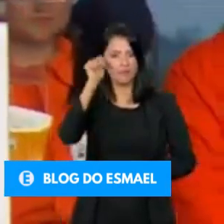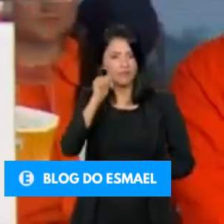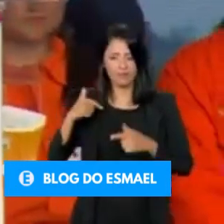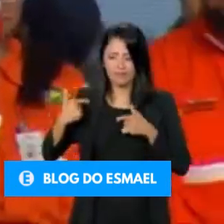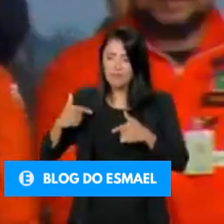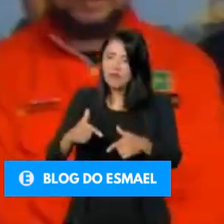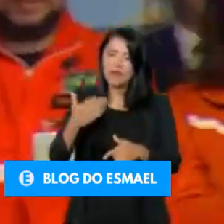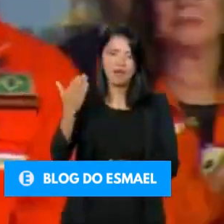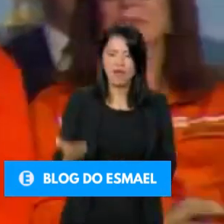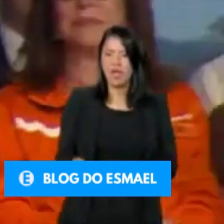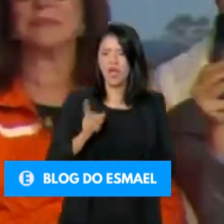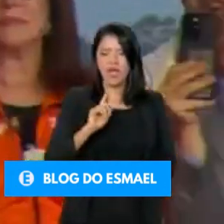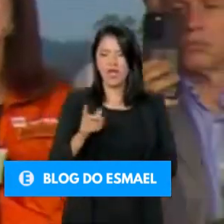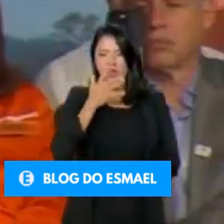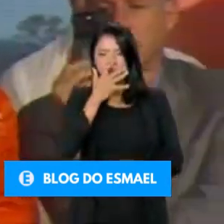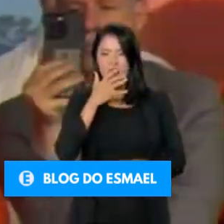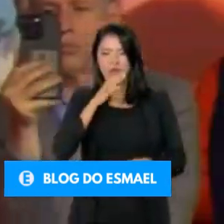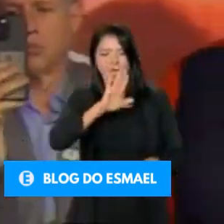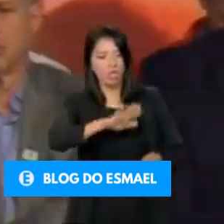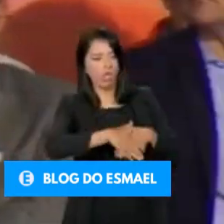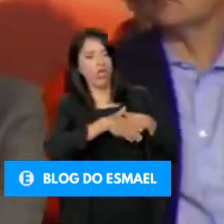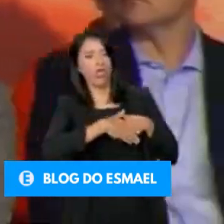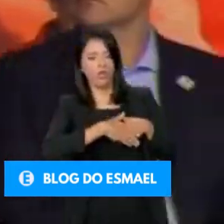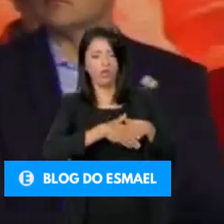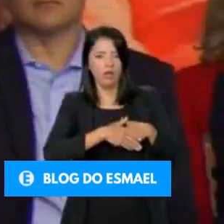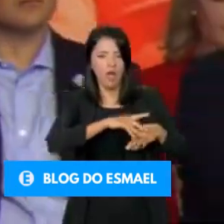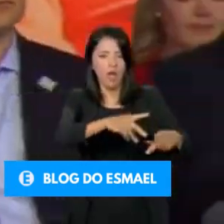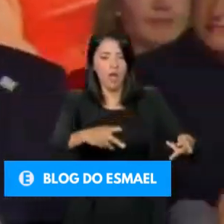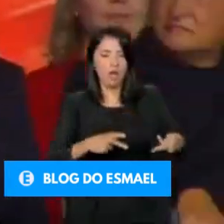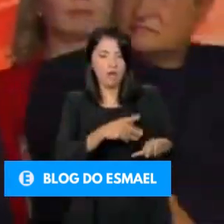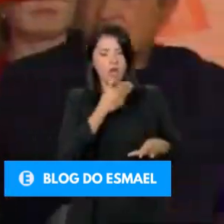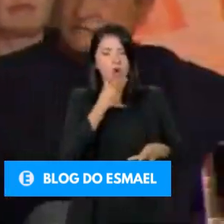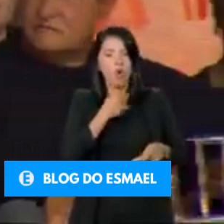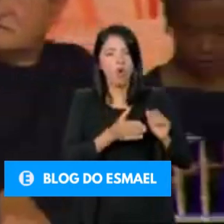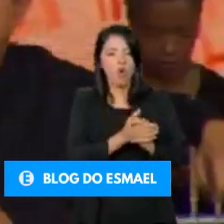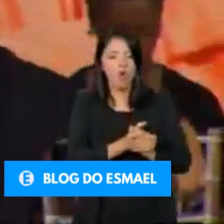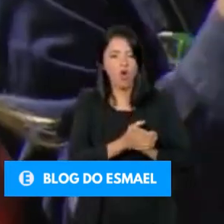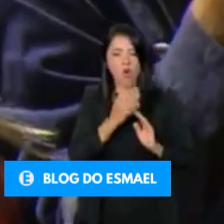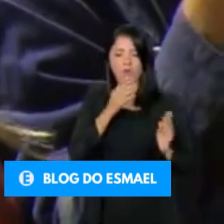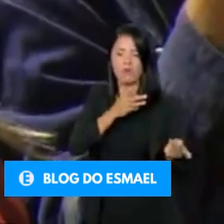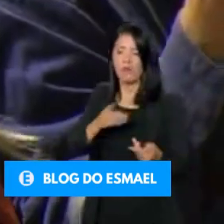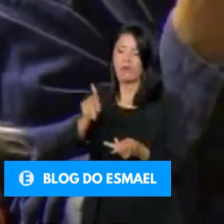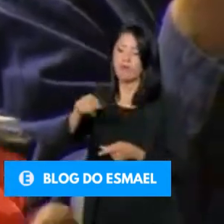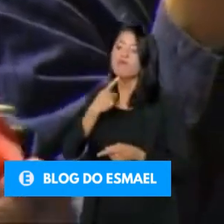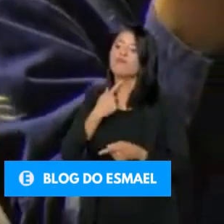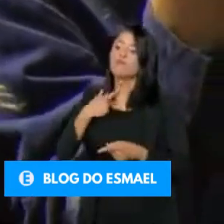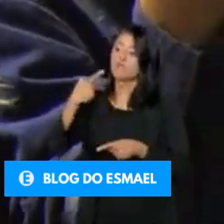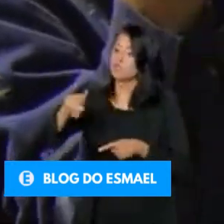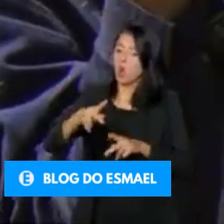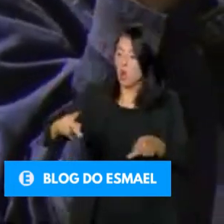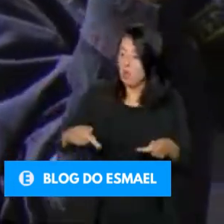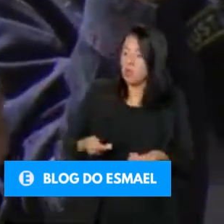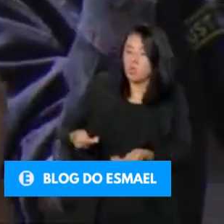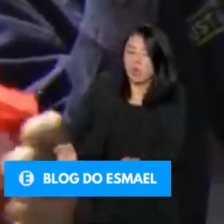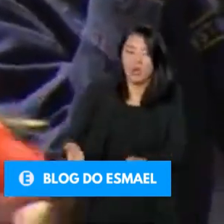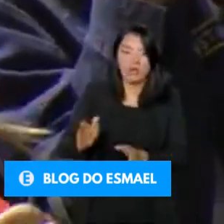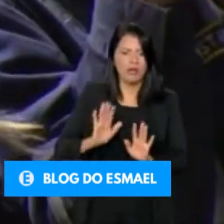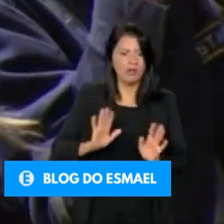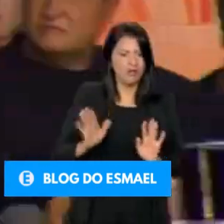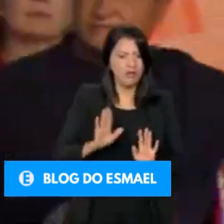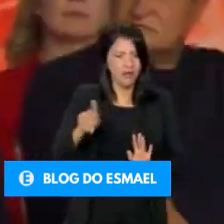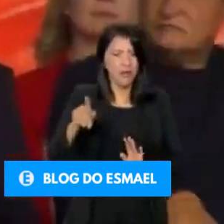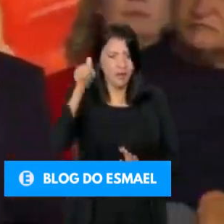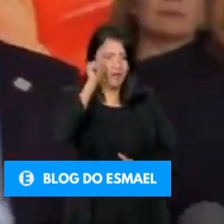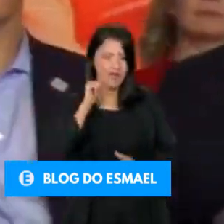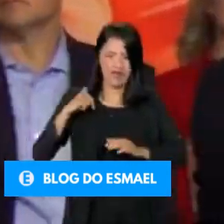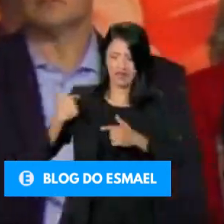trabalha, ela não fica subordinada ao prato de comida que o marido pensa que é tudo que ela deseja na vida. Uma mulher que trabalha,